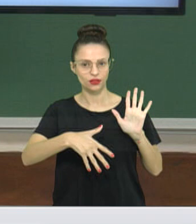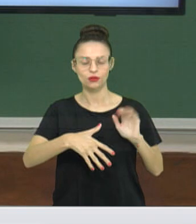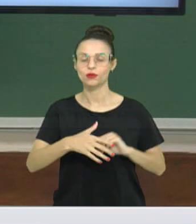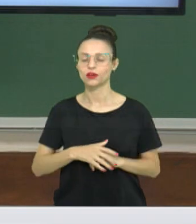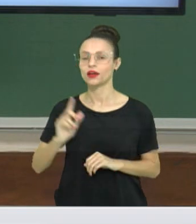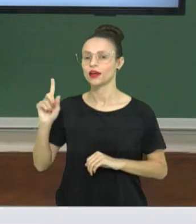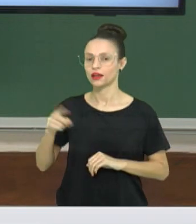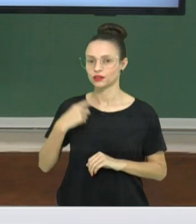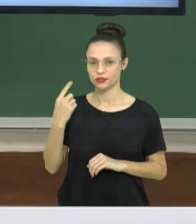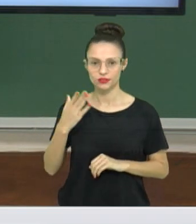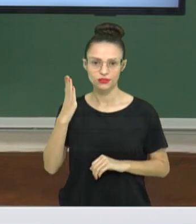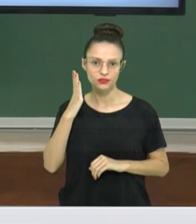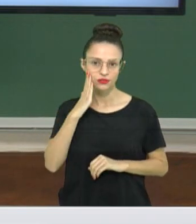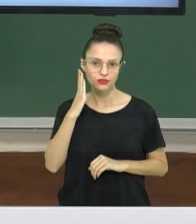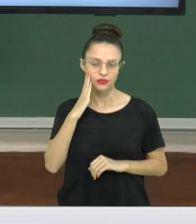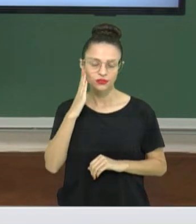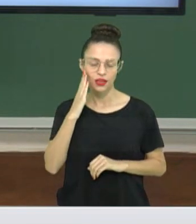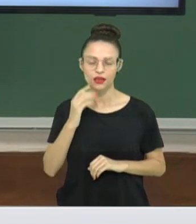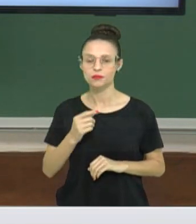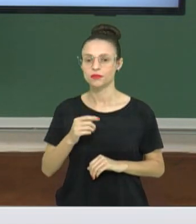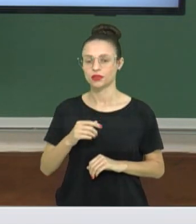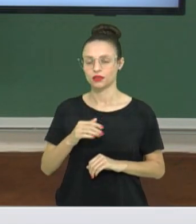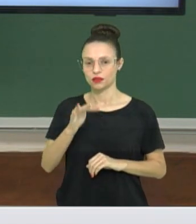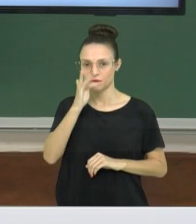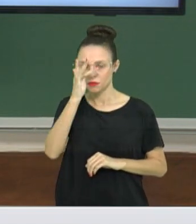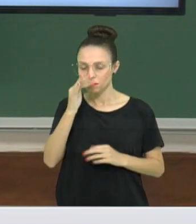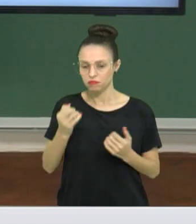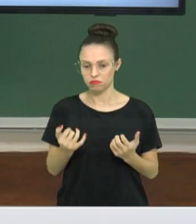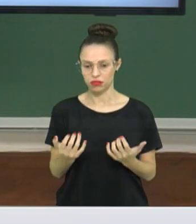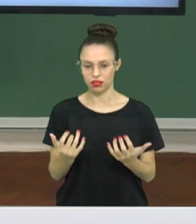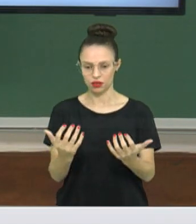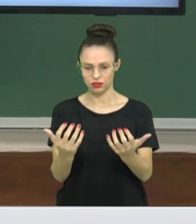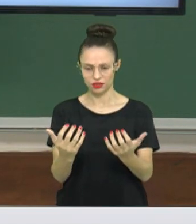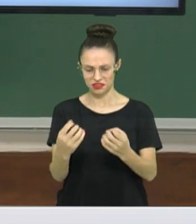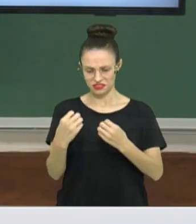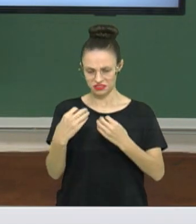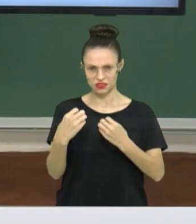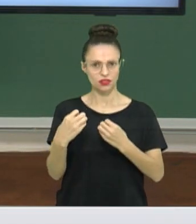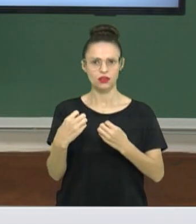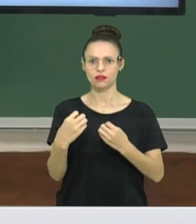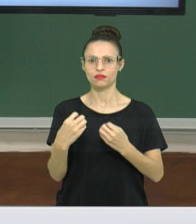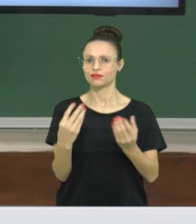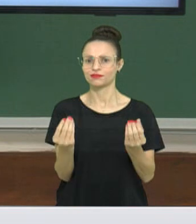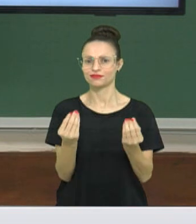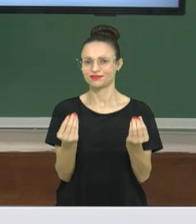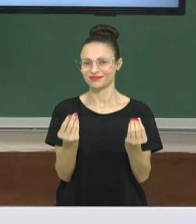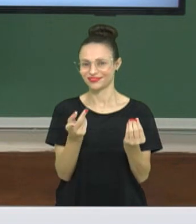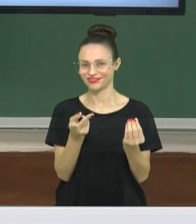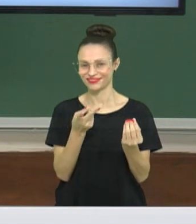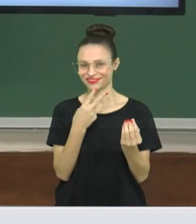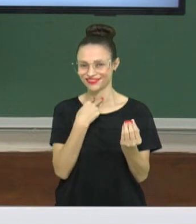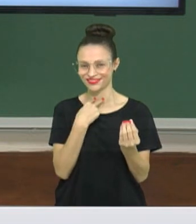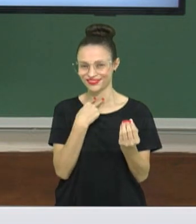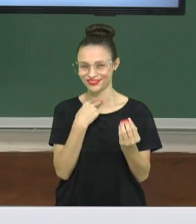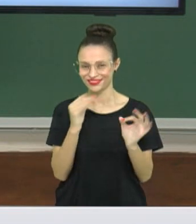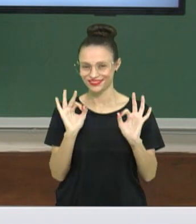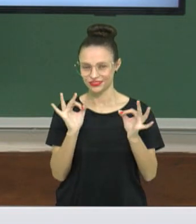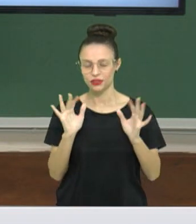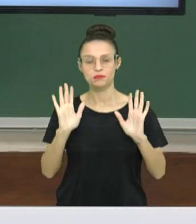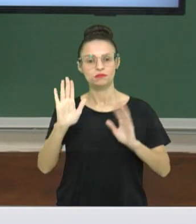Nós sabemos que as plantas, elas não ensinam nada para ninguém, elas não têm essa intenção, tá